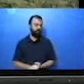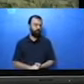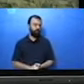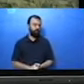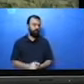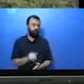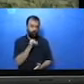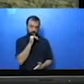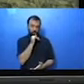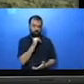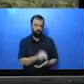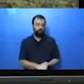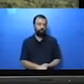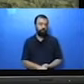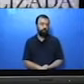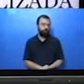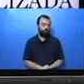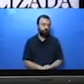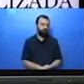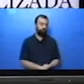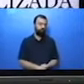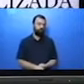exemplo de montanhas.